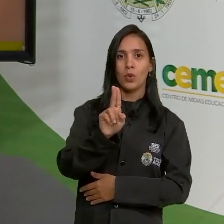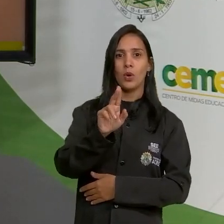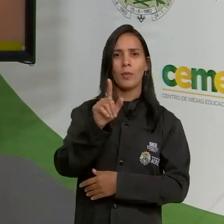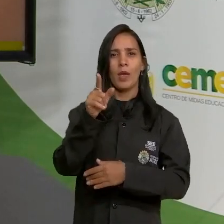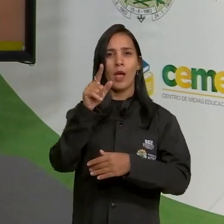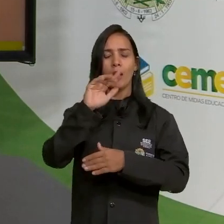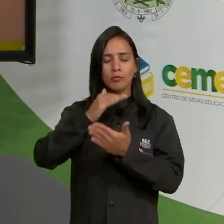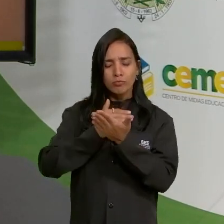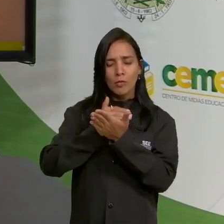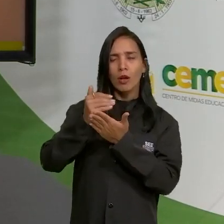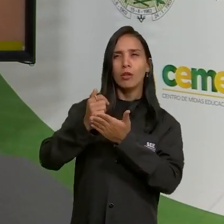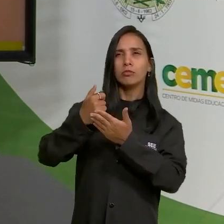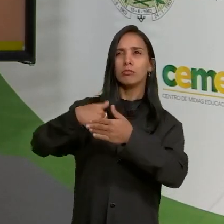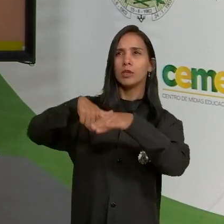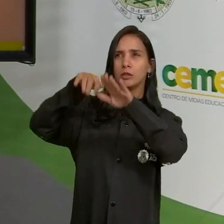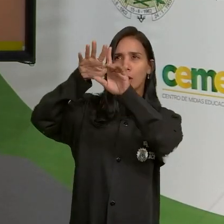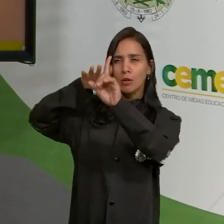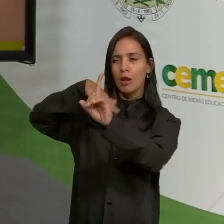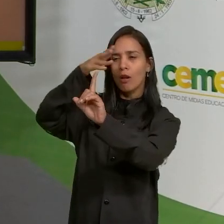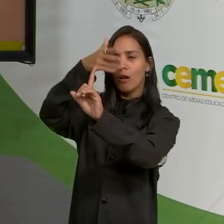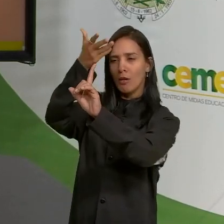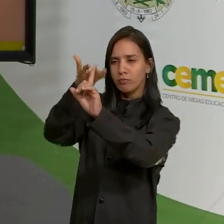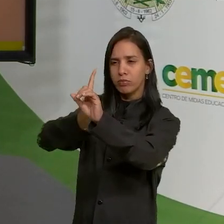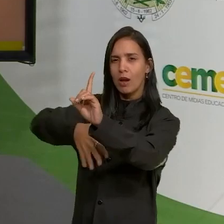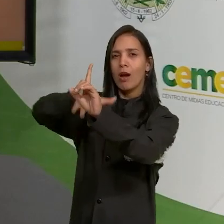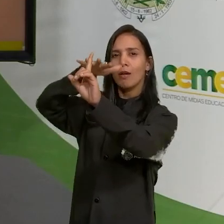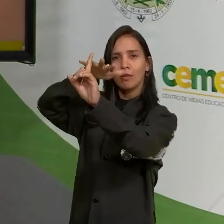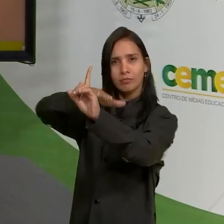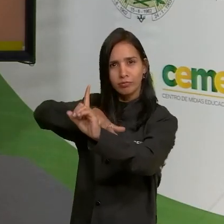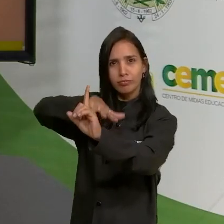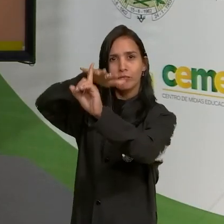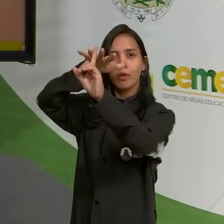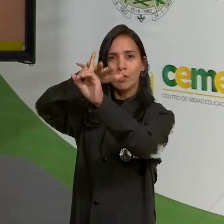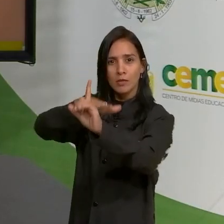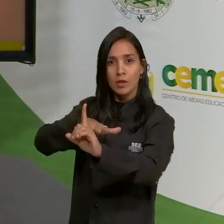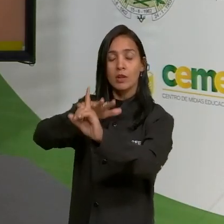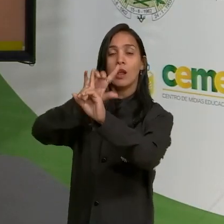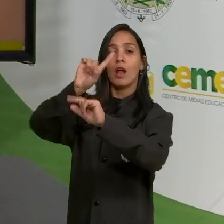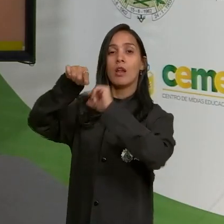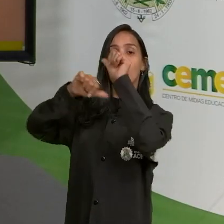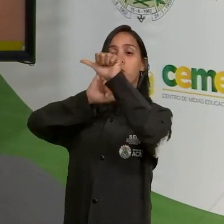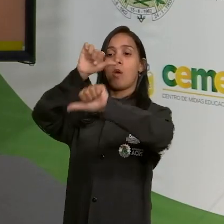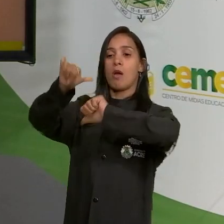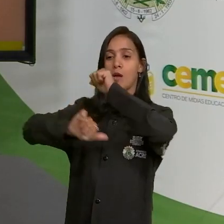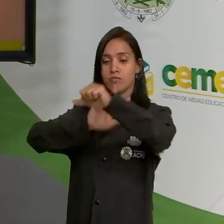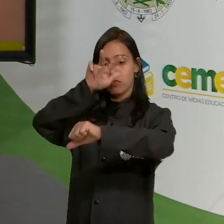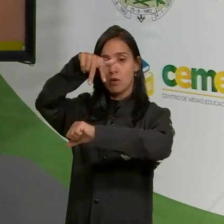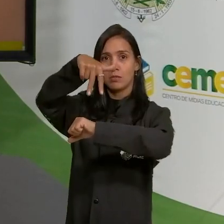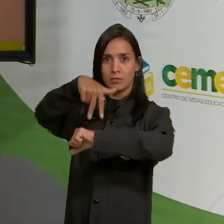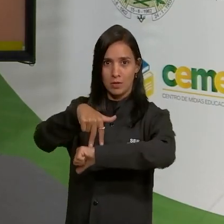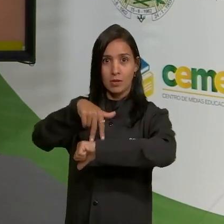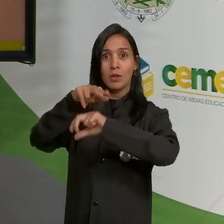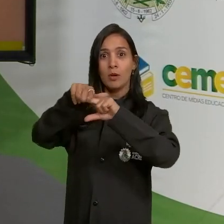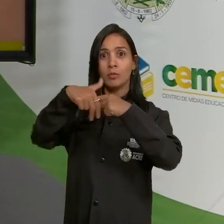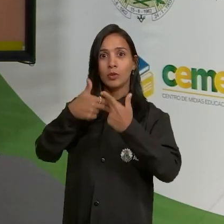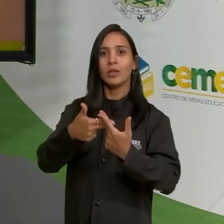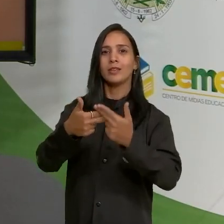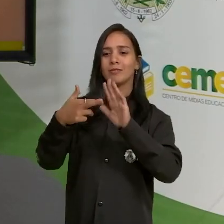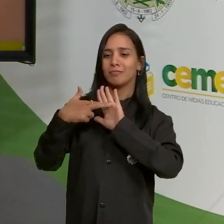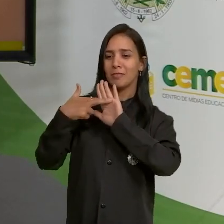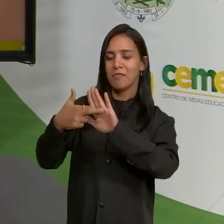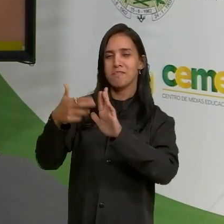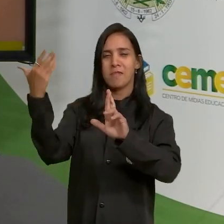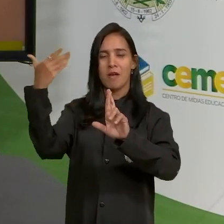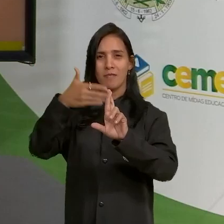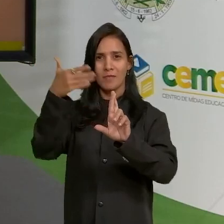deus Dionísio e ele se coloca na posição do deus Dionísio. Então, ele se refere ao deus